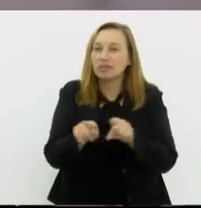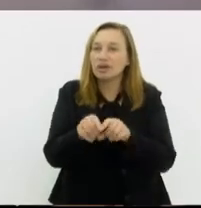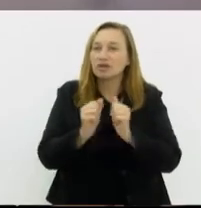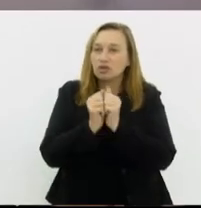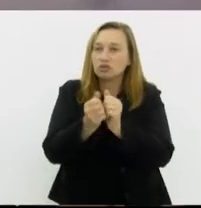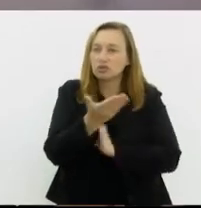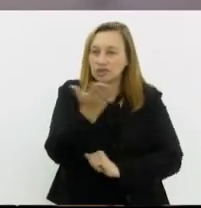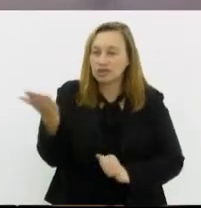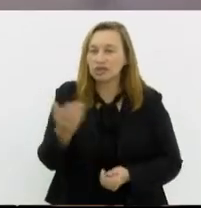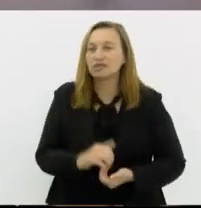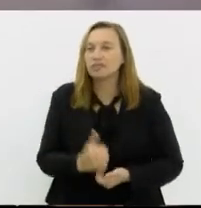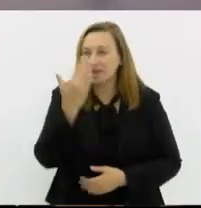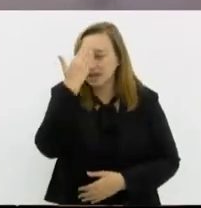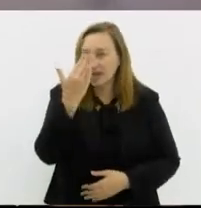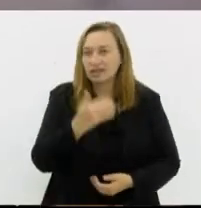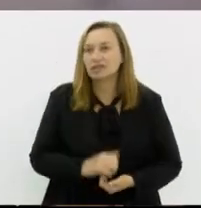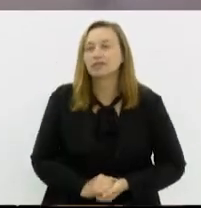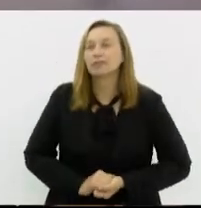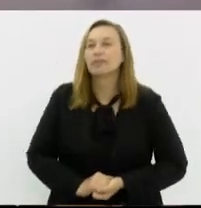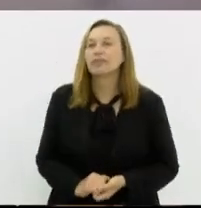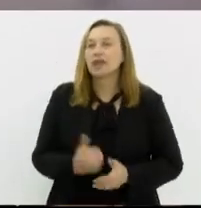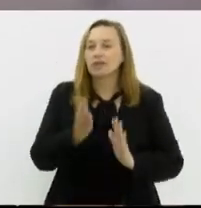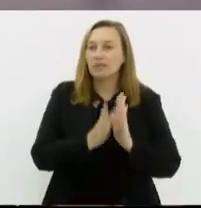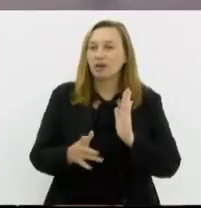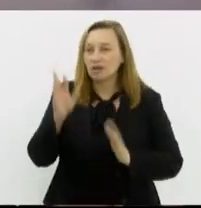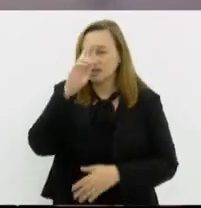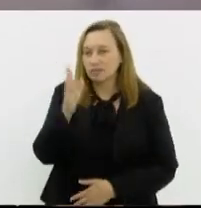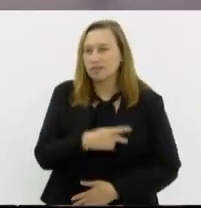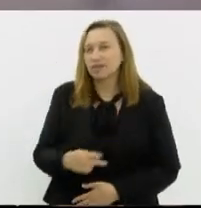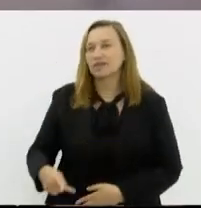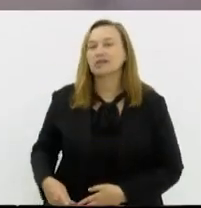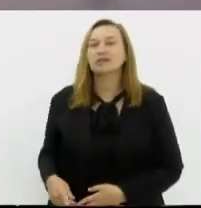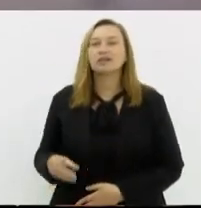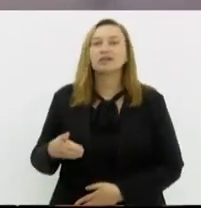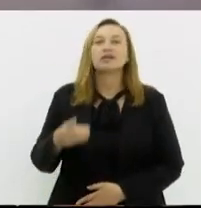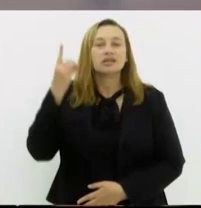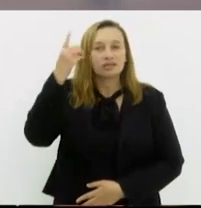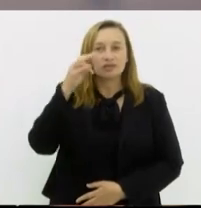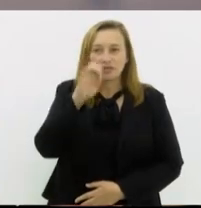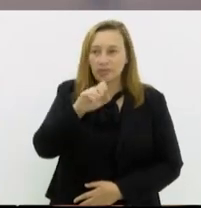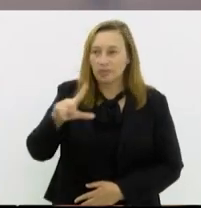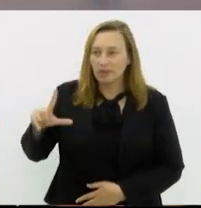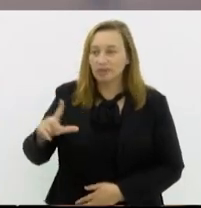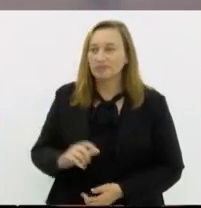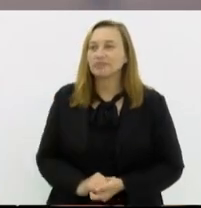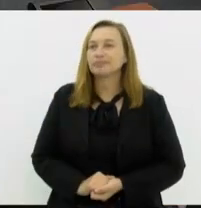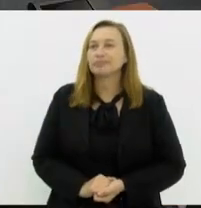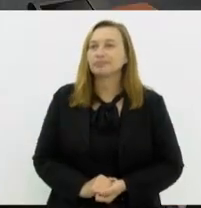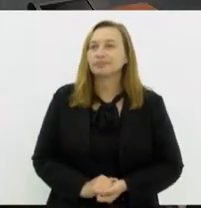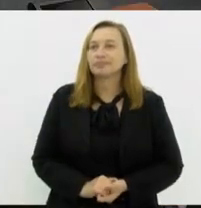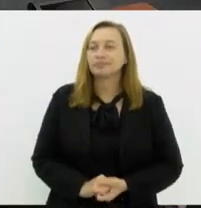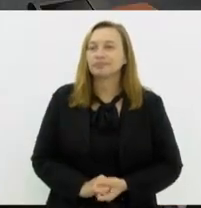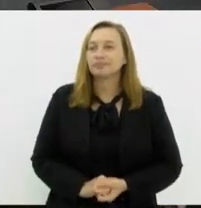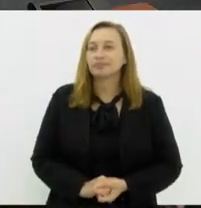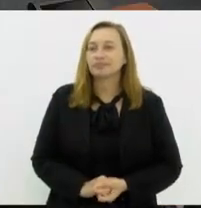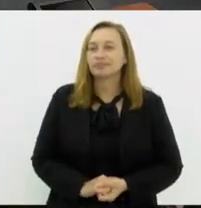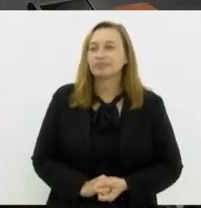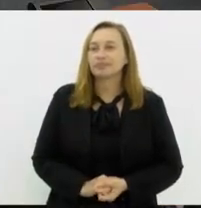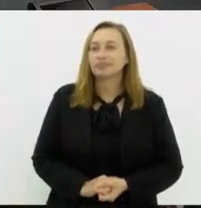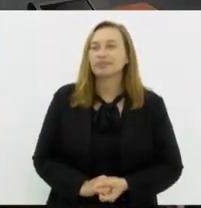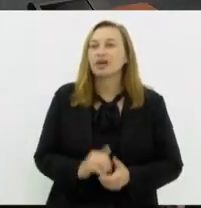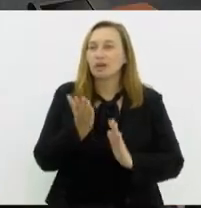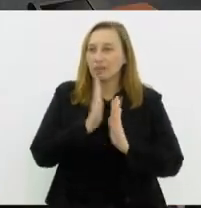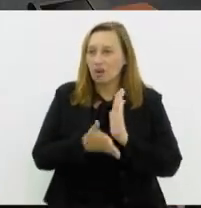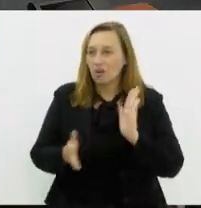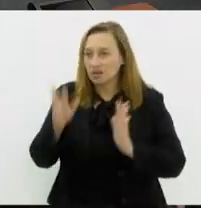gente. Pela ordem, nosso nobre deputado Felipe Pobel. Declaração, Felipe. Não, eu quero pela